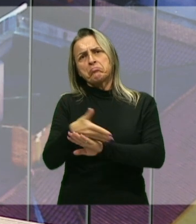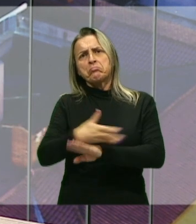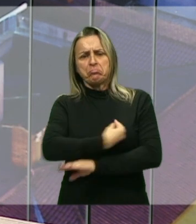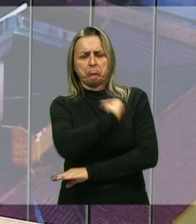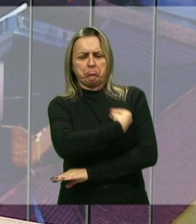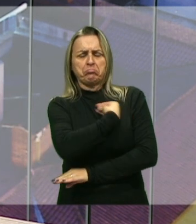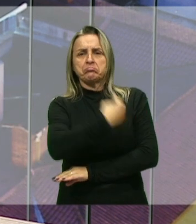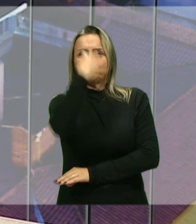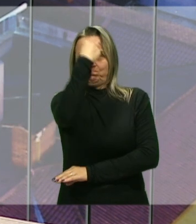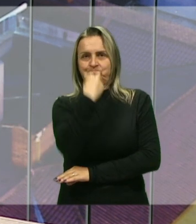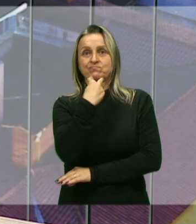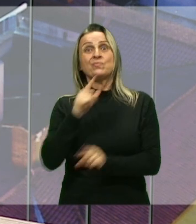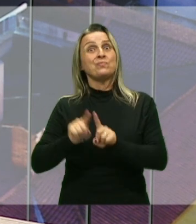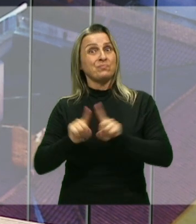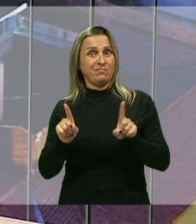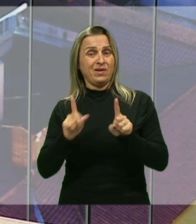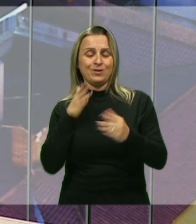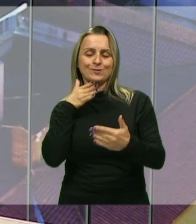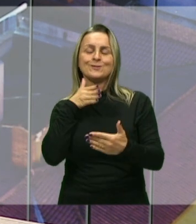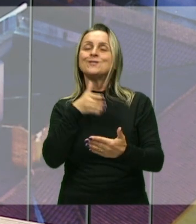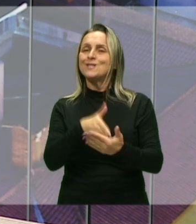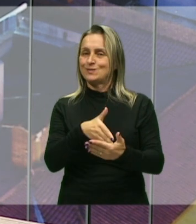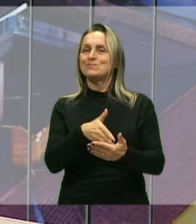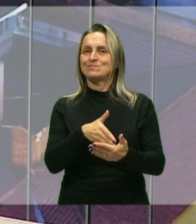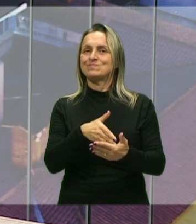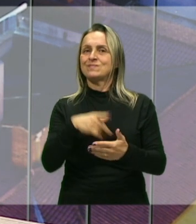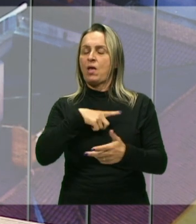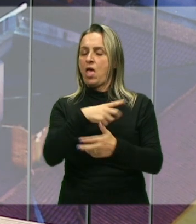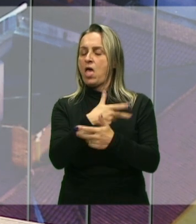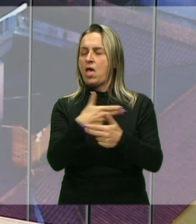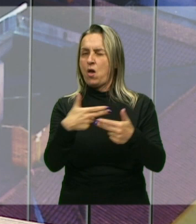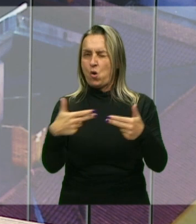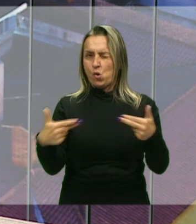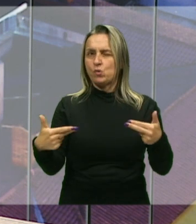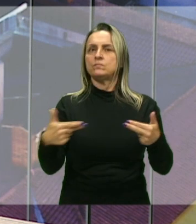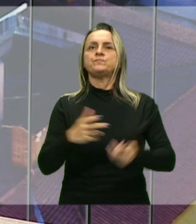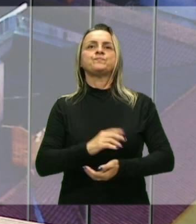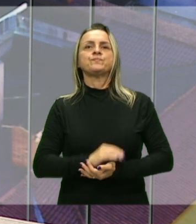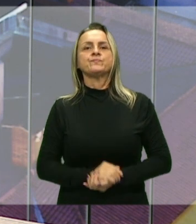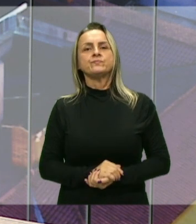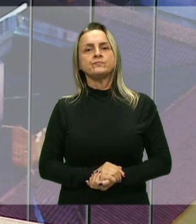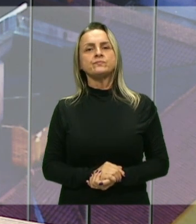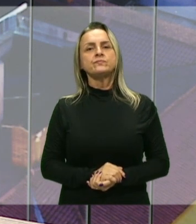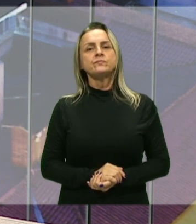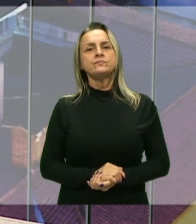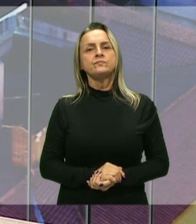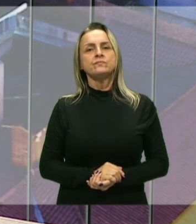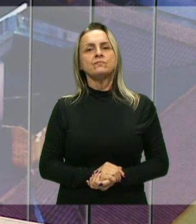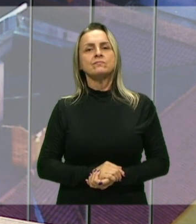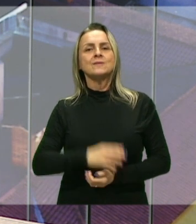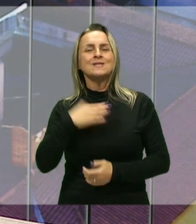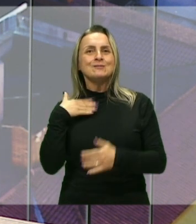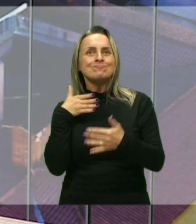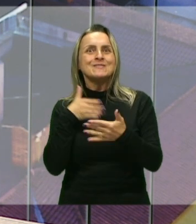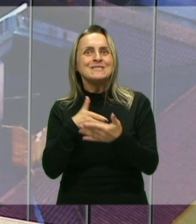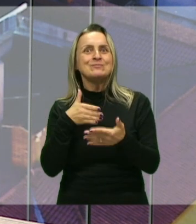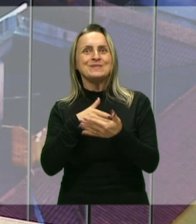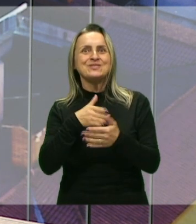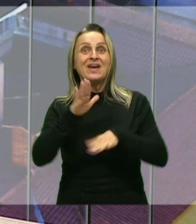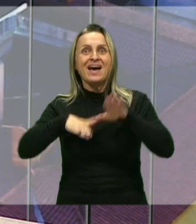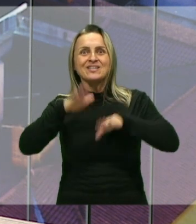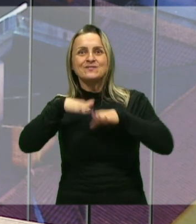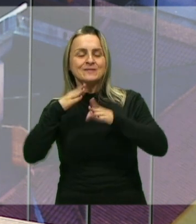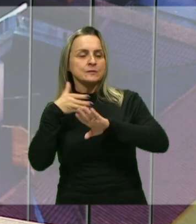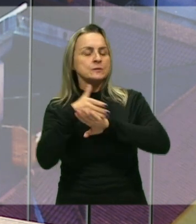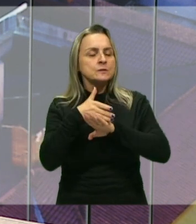a bengala ela é limitada em algumas coisas, né? Eu entrava em muito beco sem saída, como eu costumo